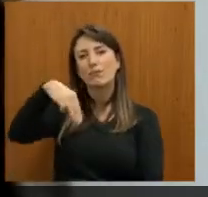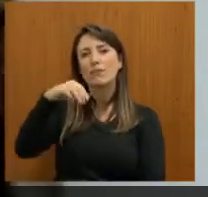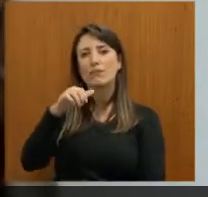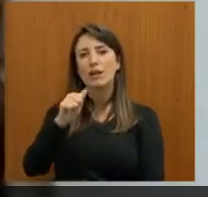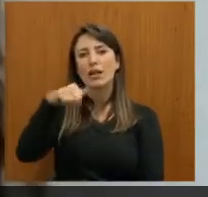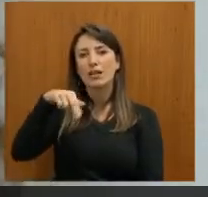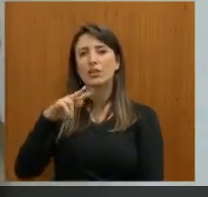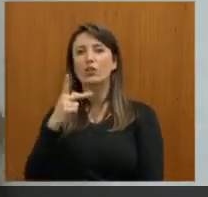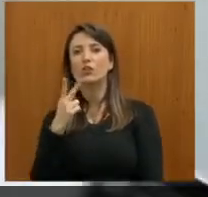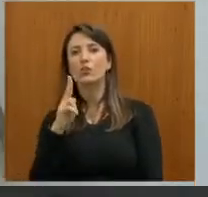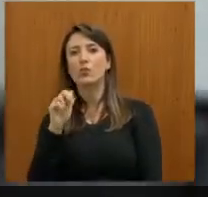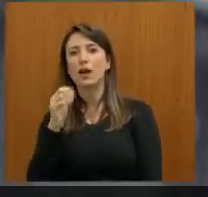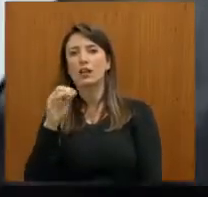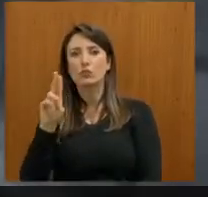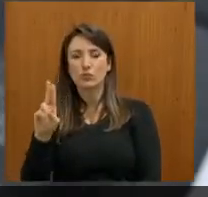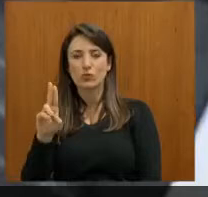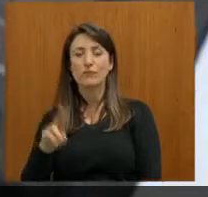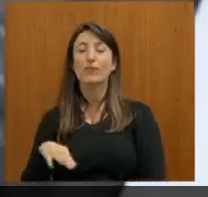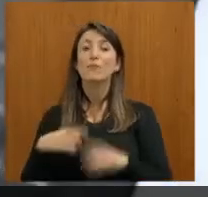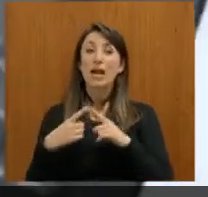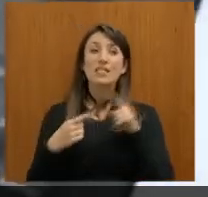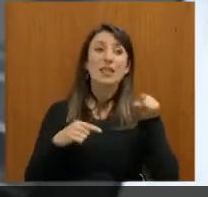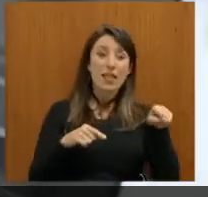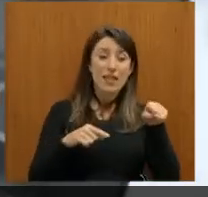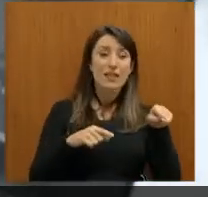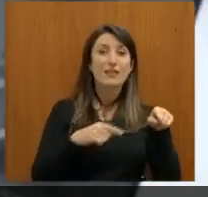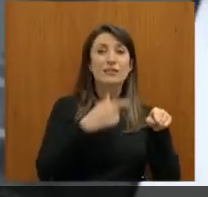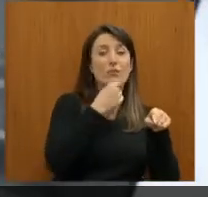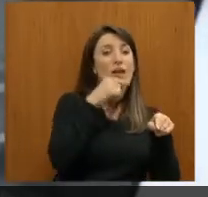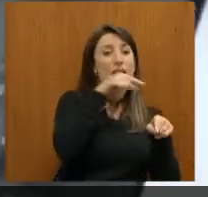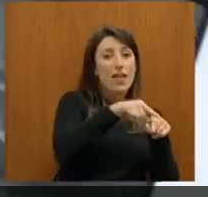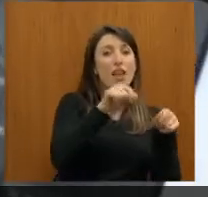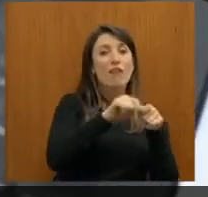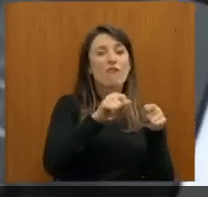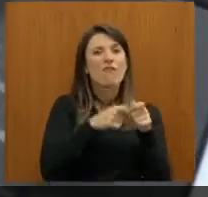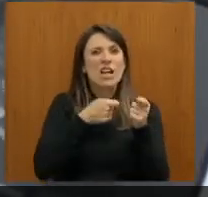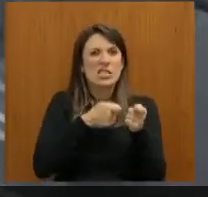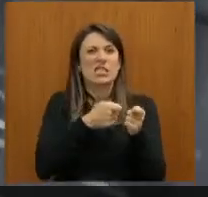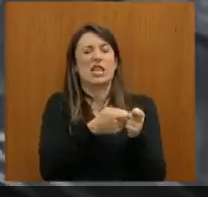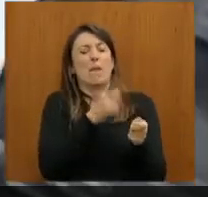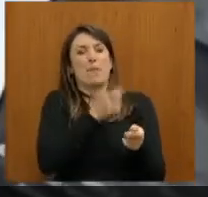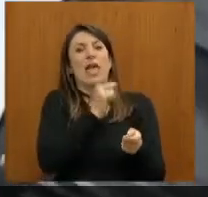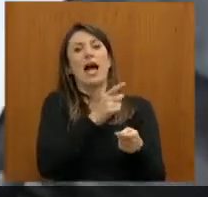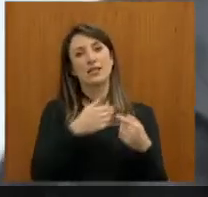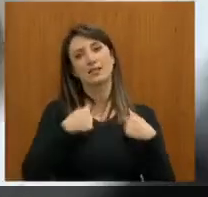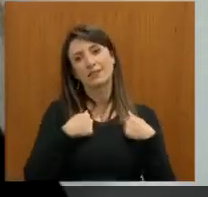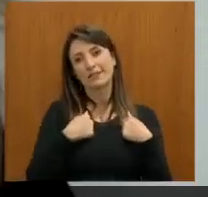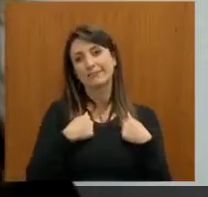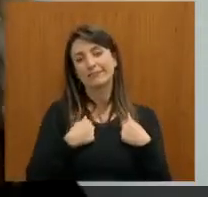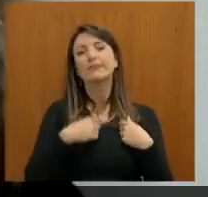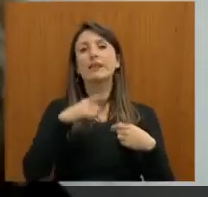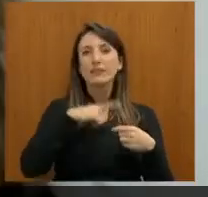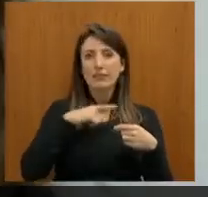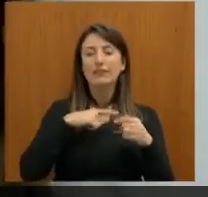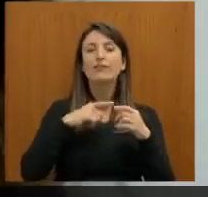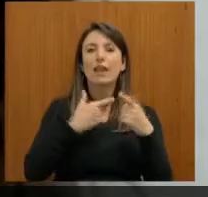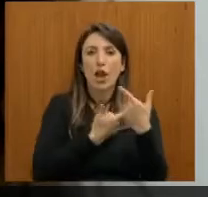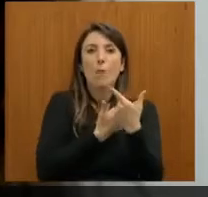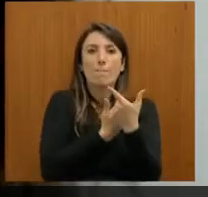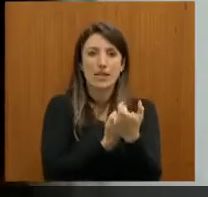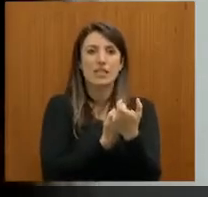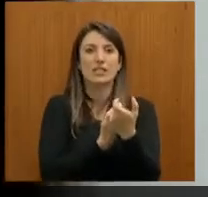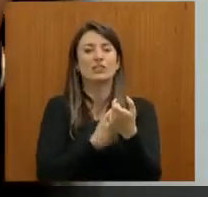ameaça Inclusive tem aqui print de uma uma live que eu fiz com a doutora Ione que a delegada da deam